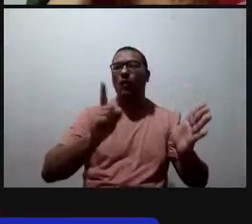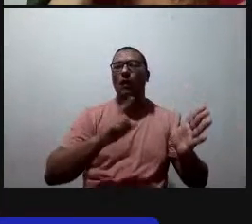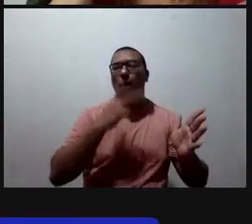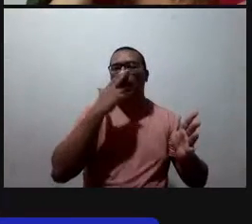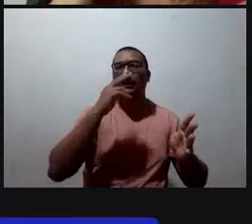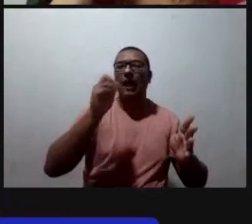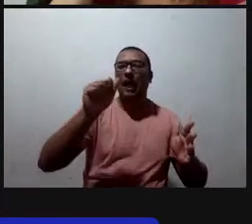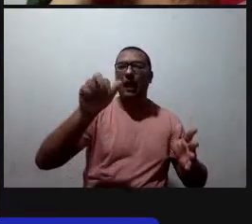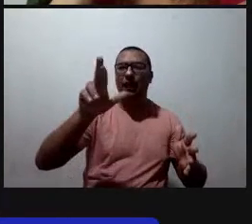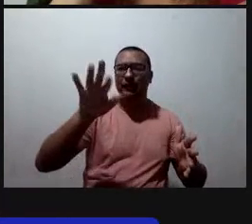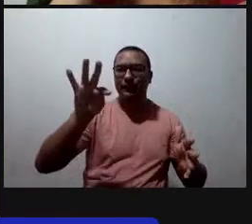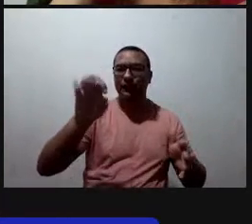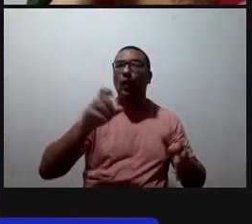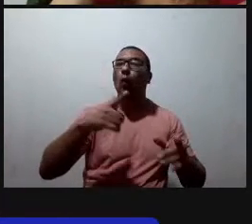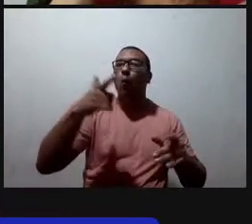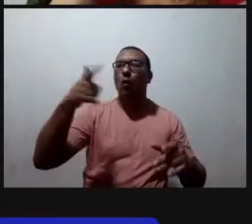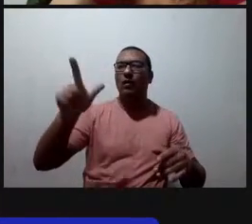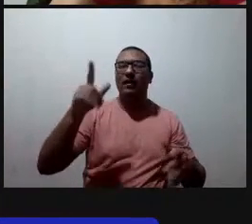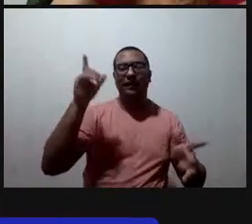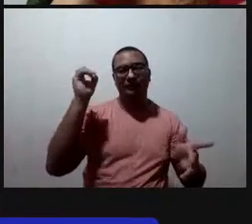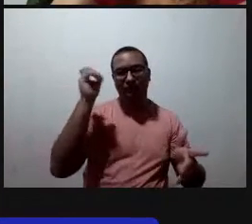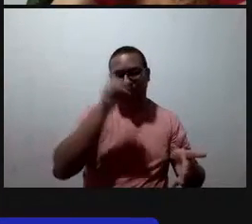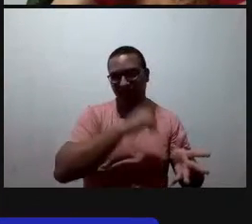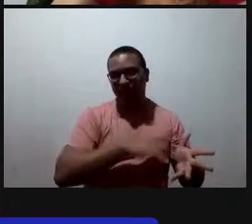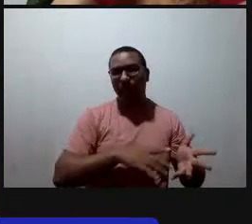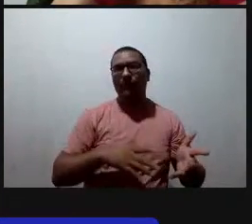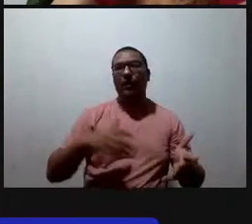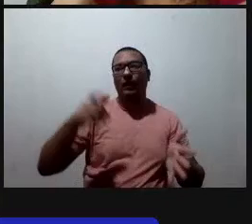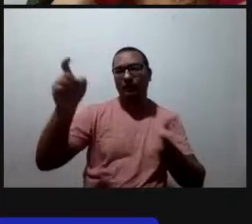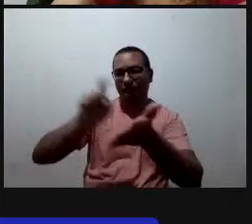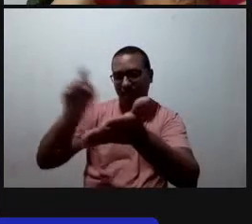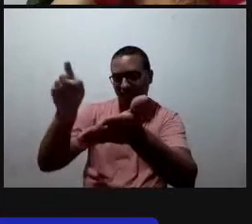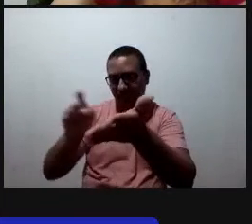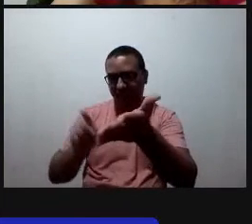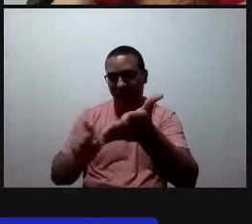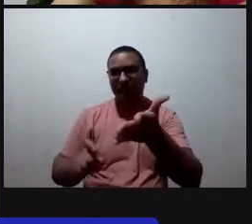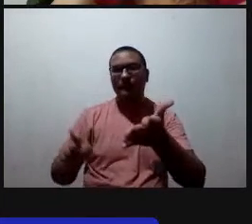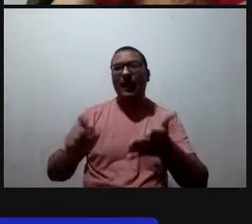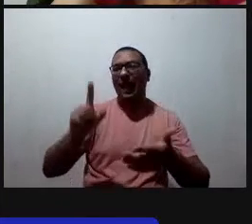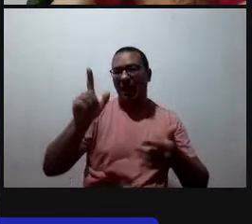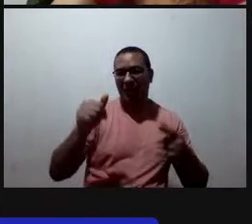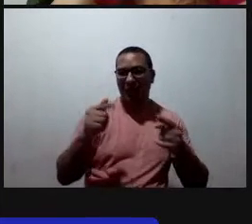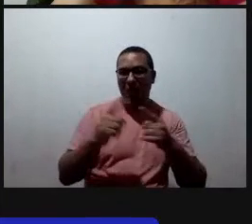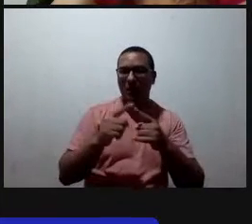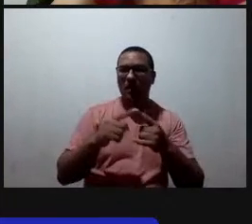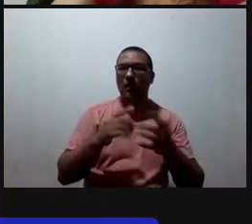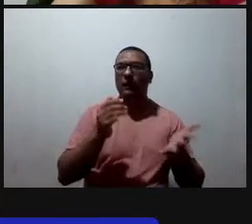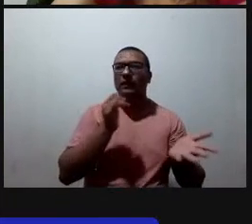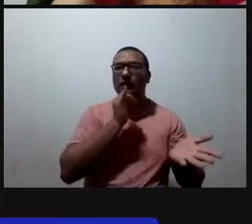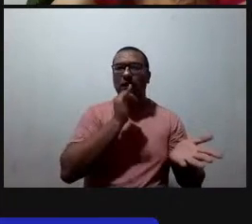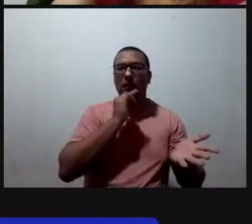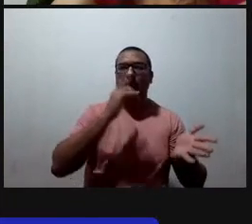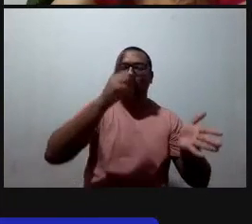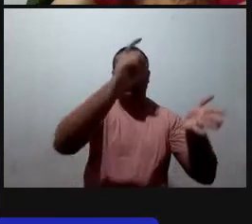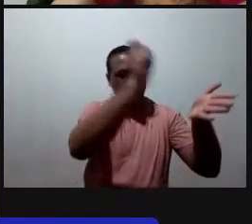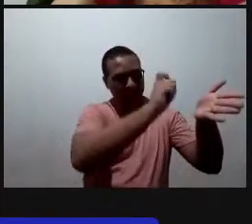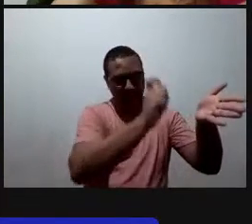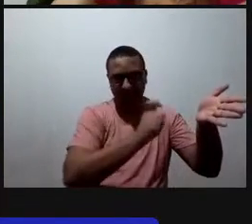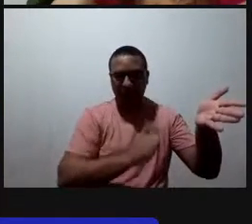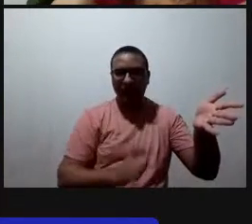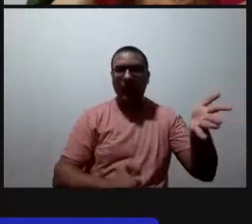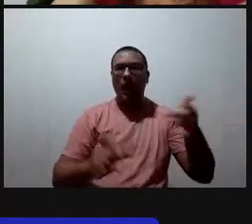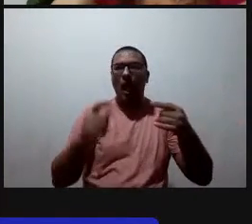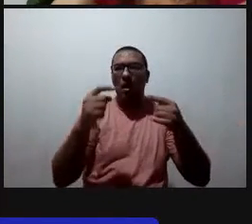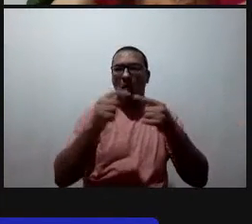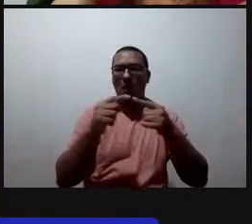Agora, pichação não é arte. Não venha com história de dizer que uma cidade totalmente pichada é uma